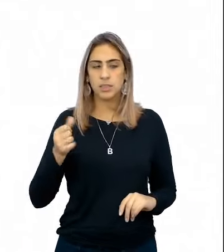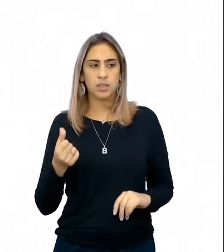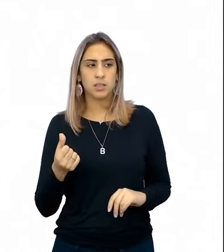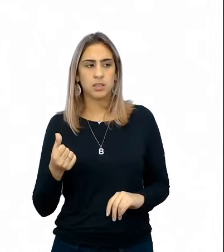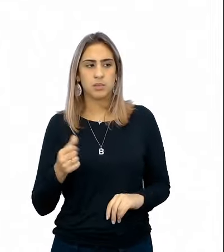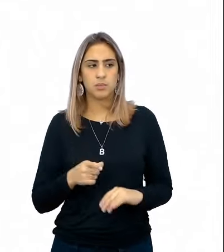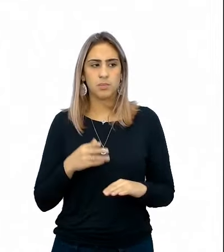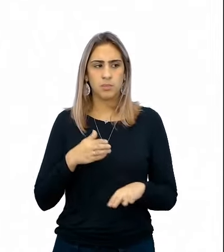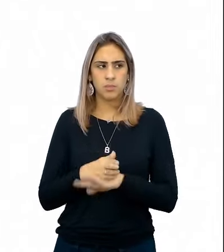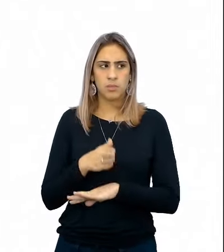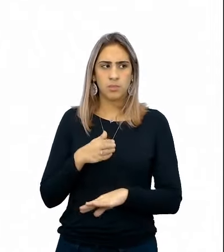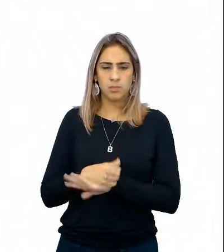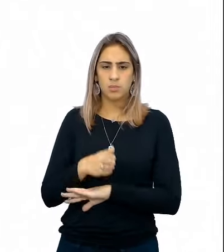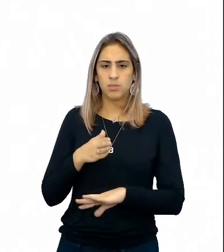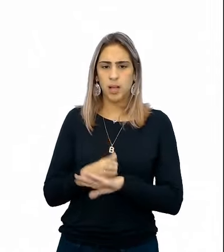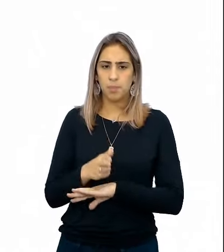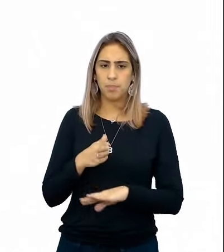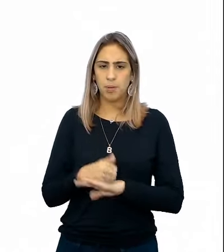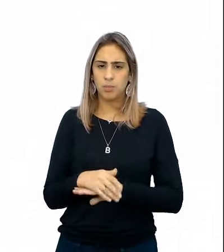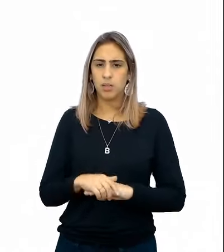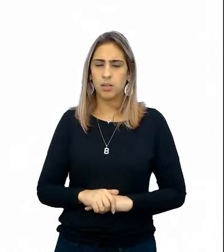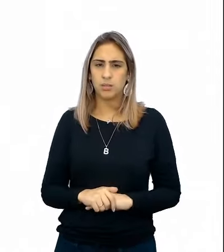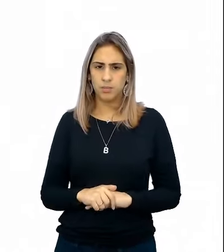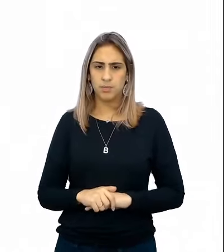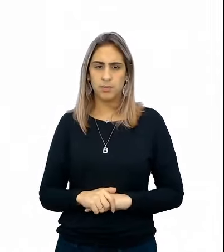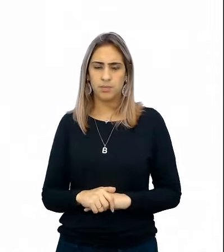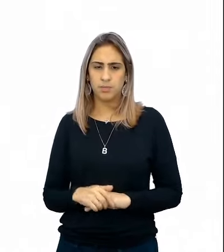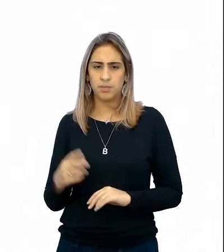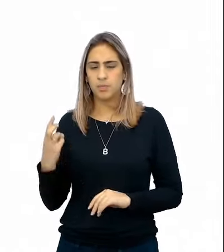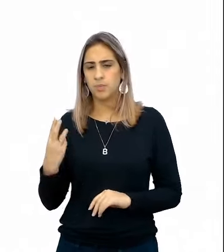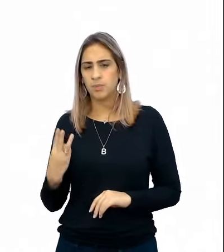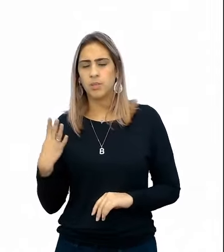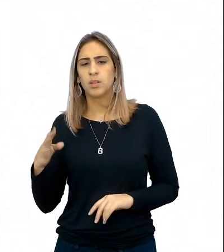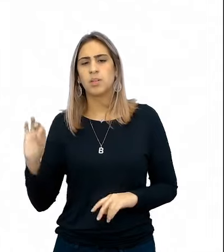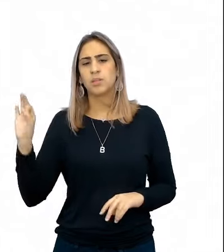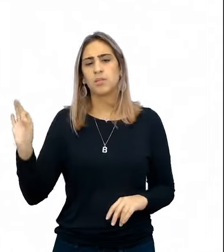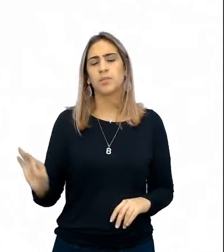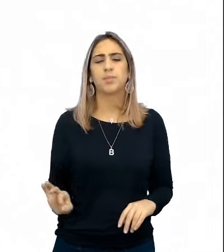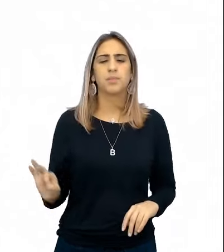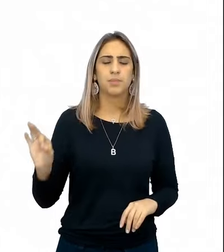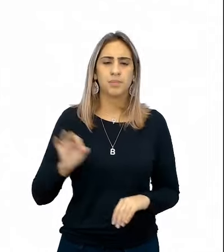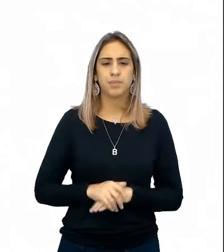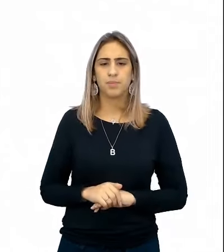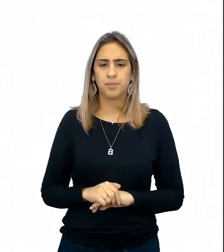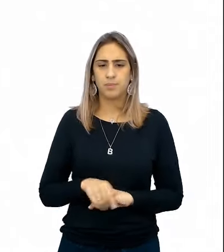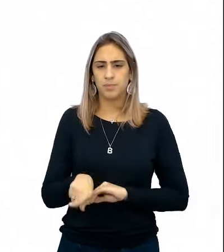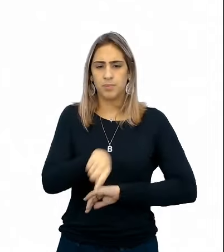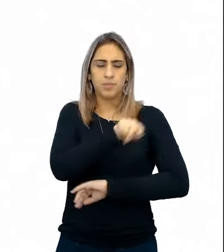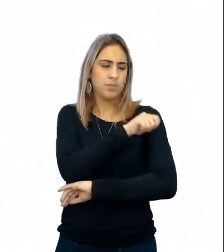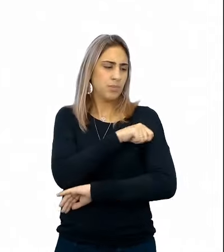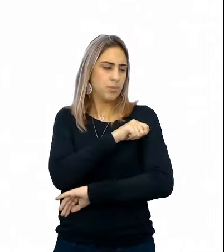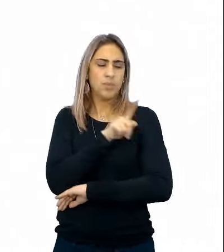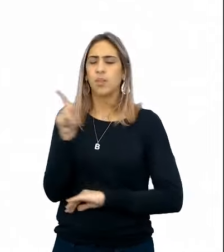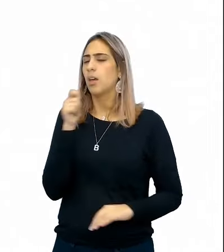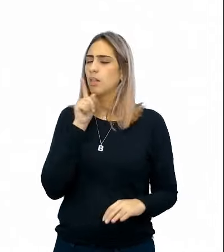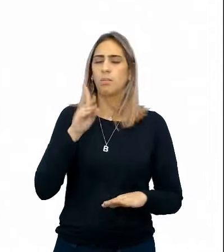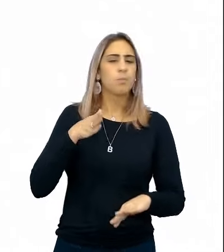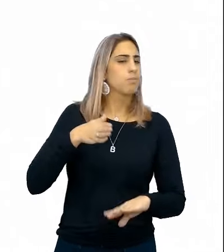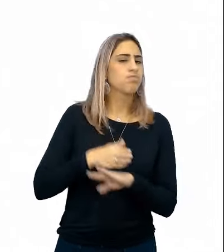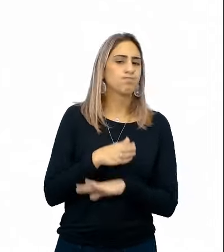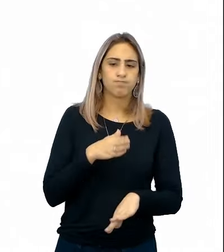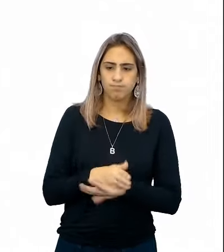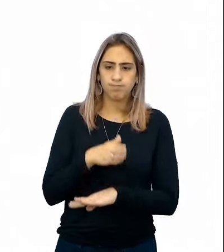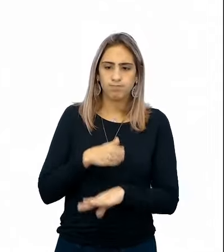de participação, ou seja, temos 34% de estudantes que não